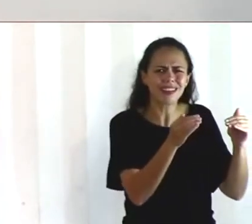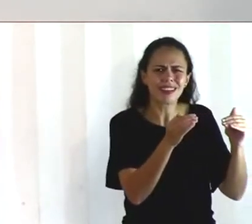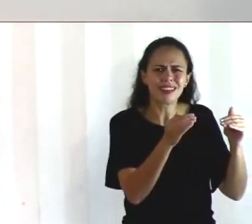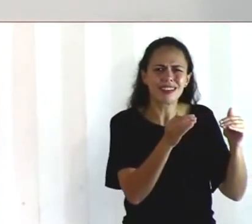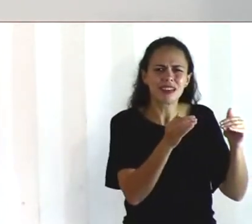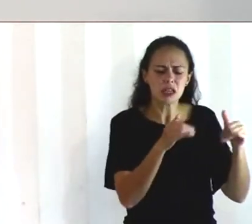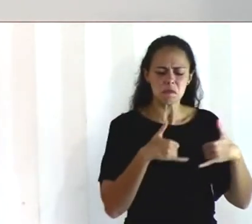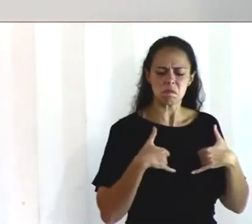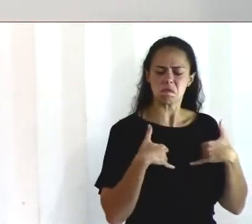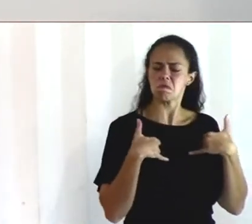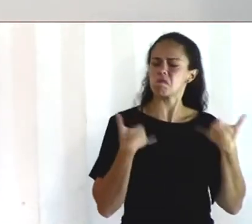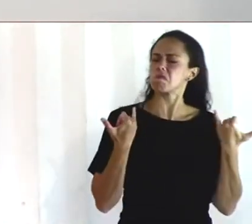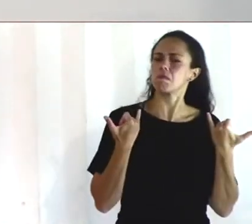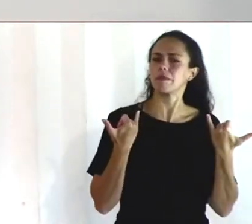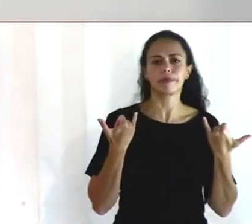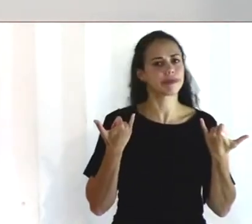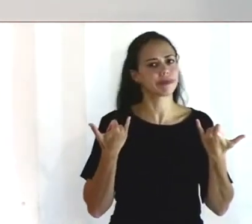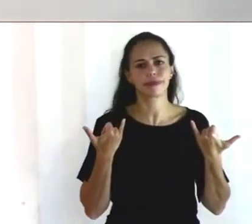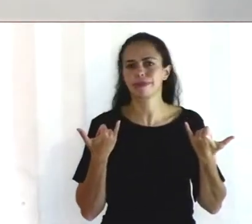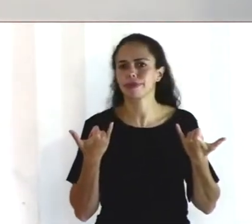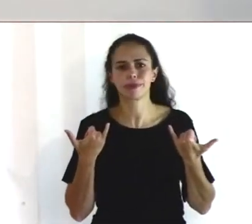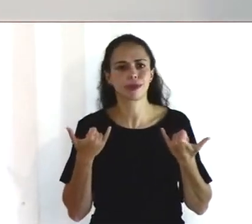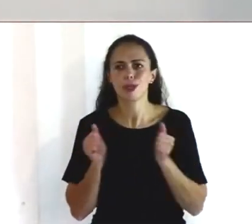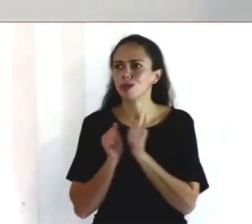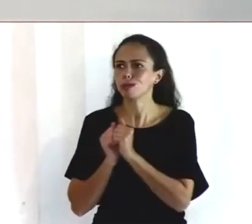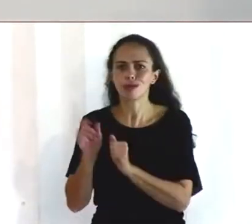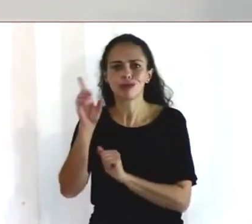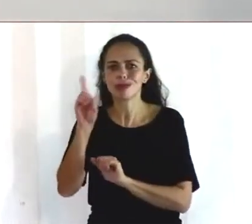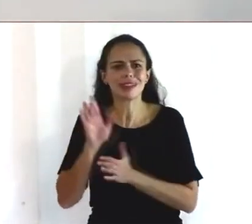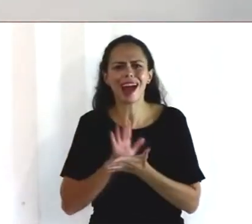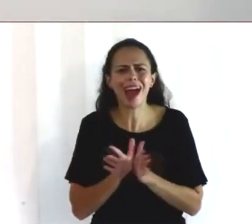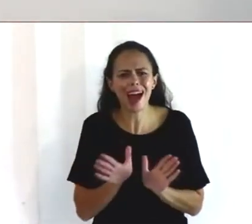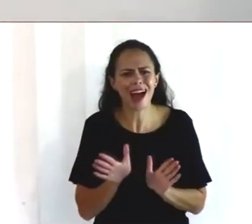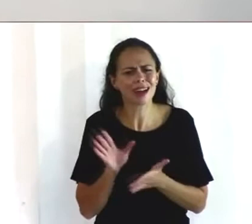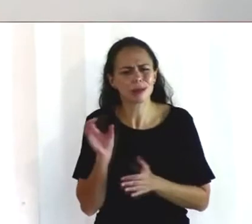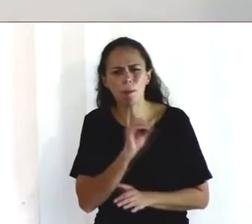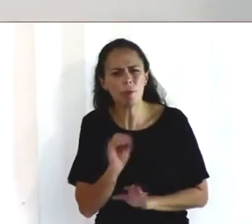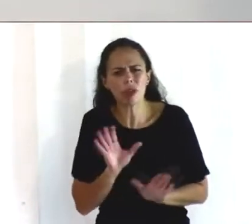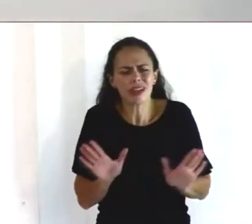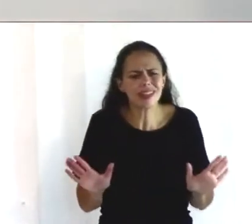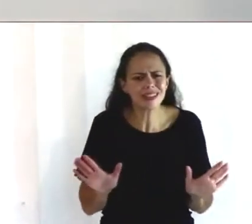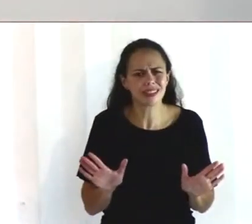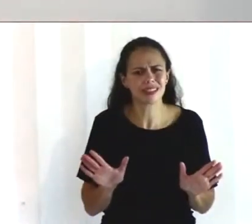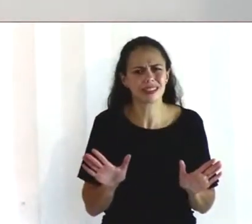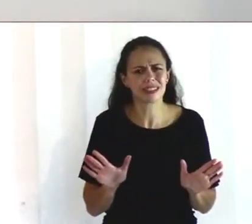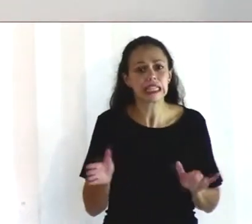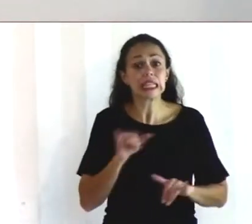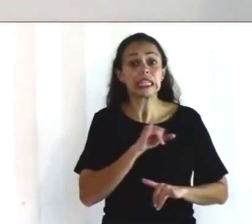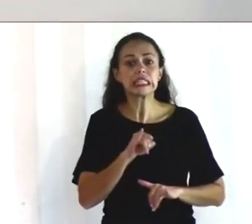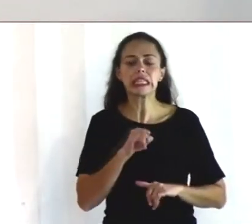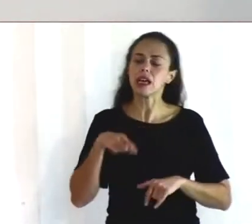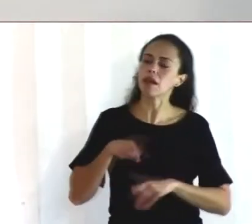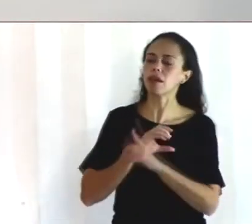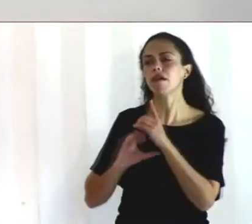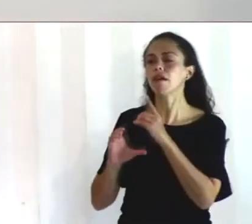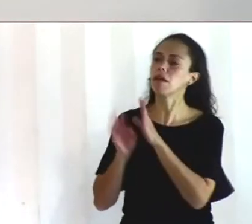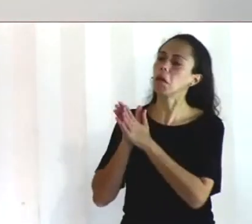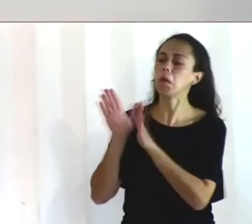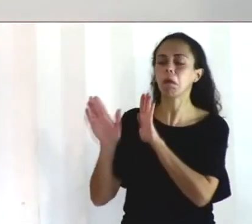anteontem, se eu voltar para o meu círculo de amizades e continuar com os meus palavrões, se eu voltar para a relação com os meus pais e